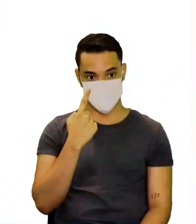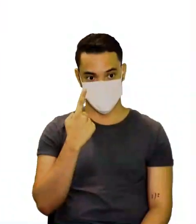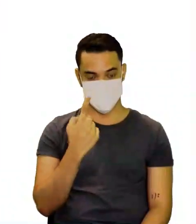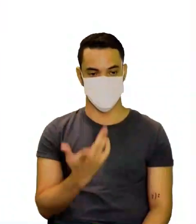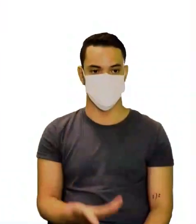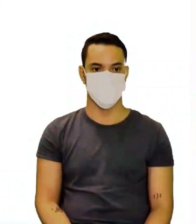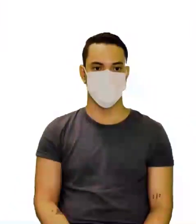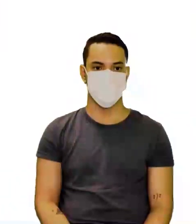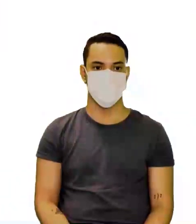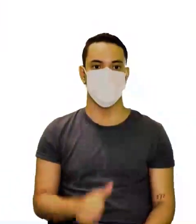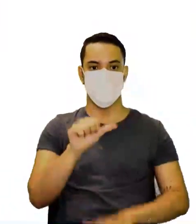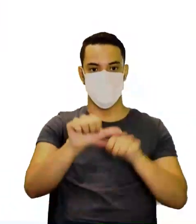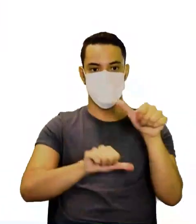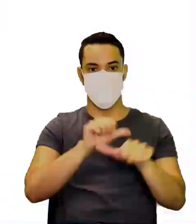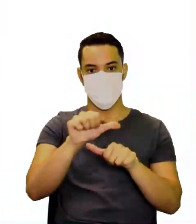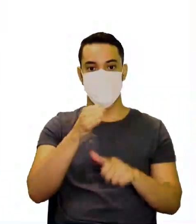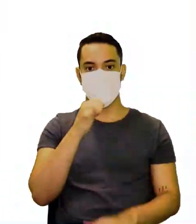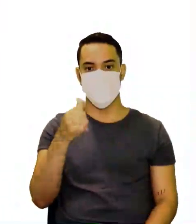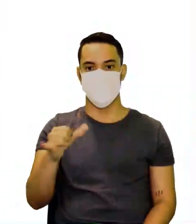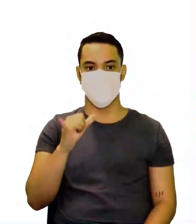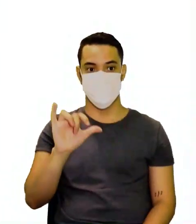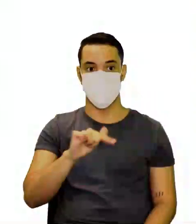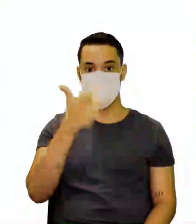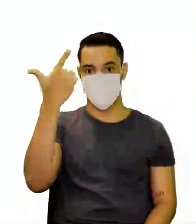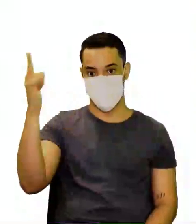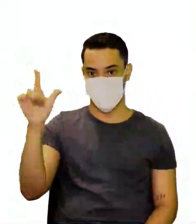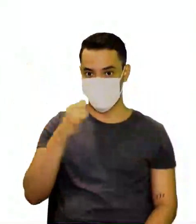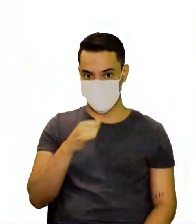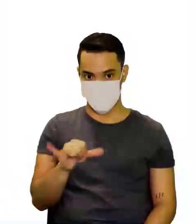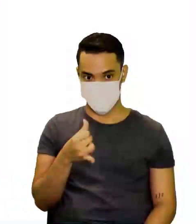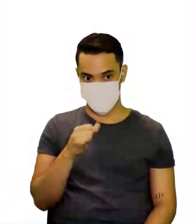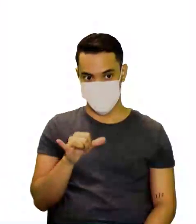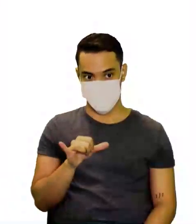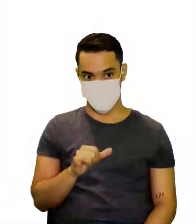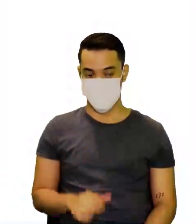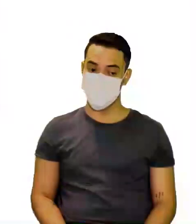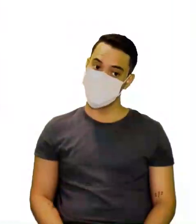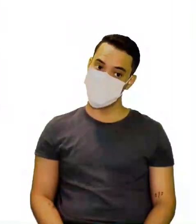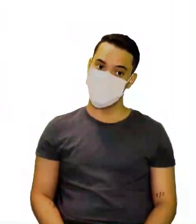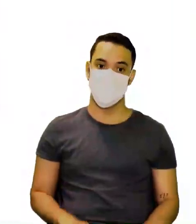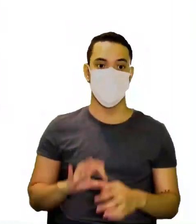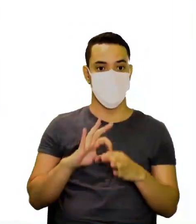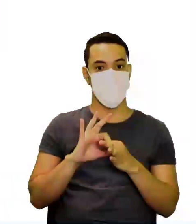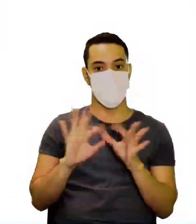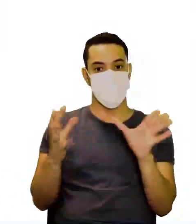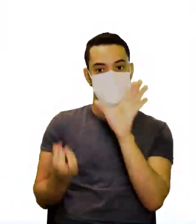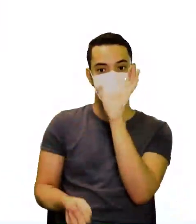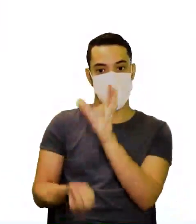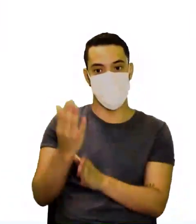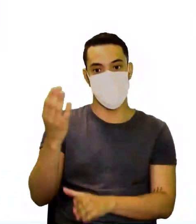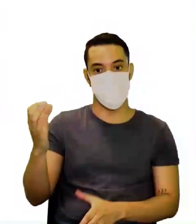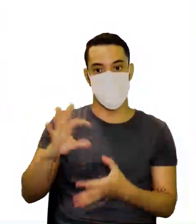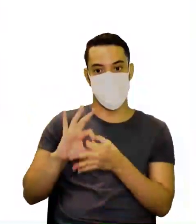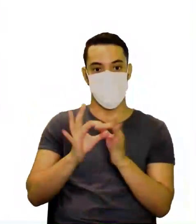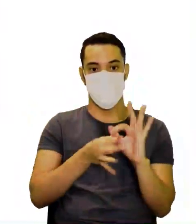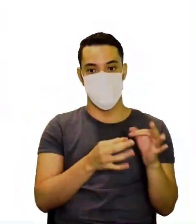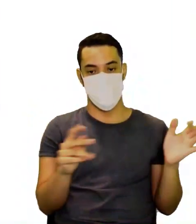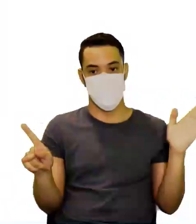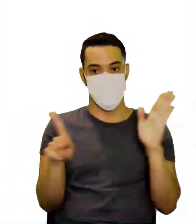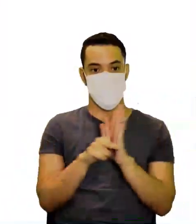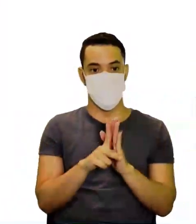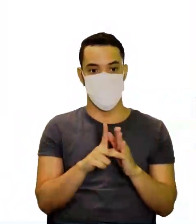A. Transformar energia elétrica em outras formas de energia. Permite o aparecimento de uma corrente elétrica